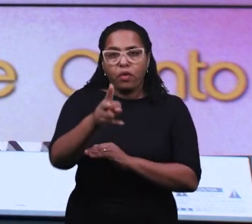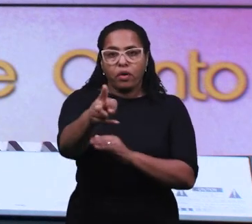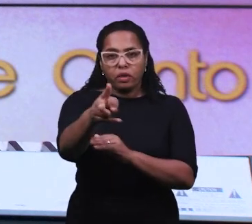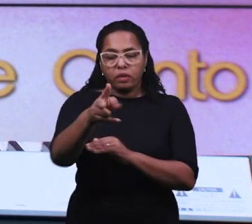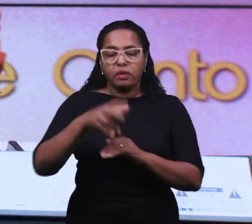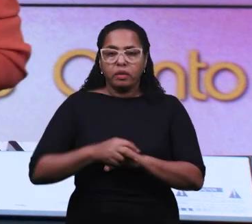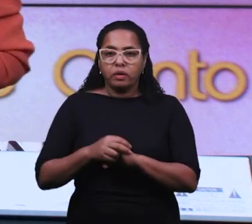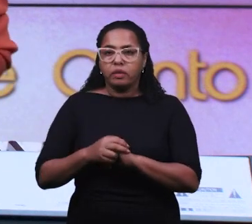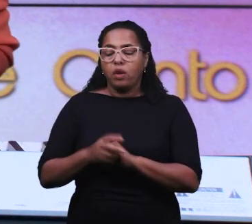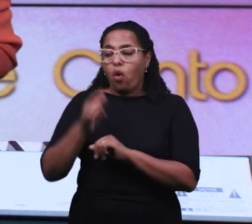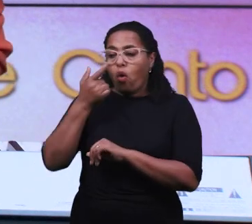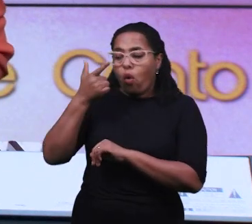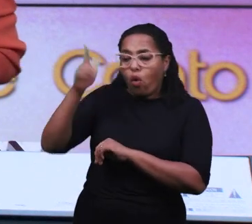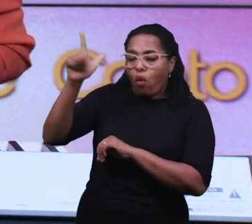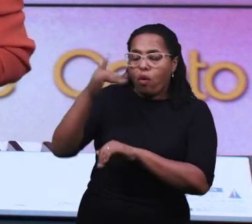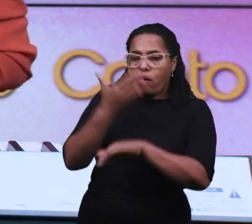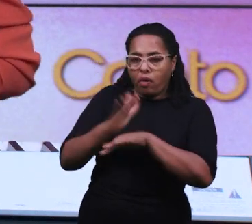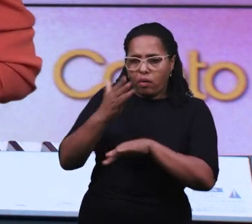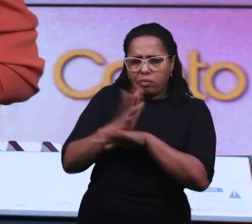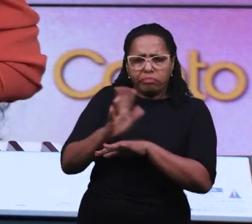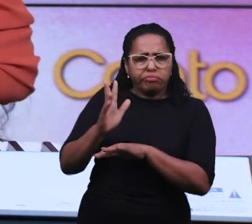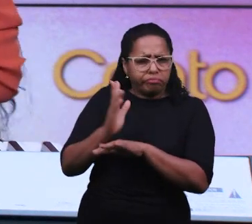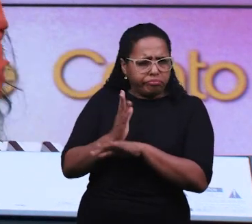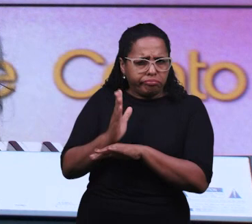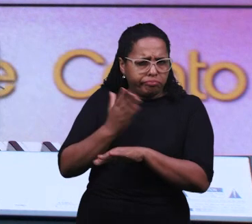seguir. E aqui outro exercício